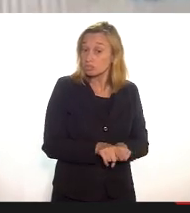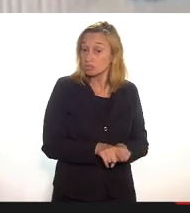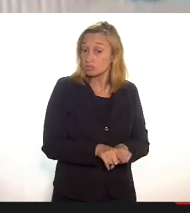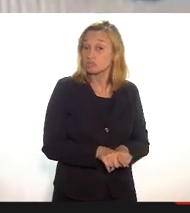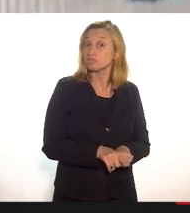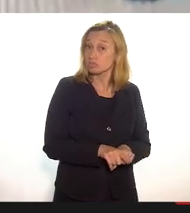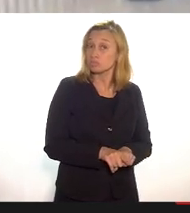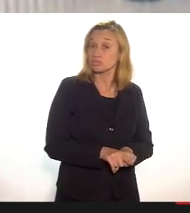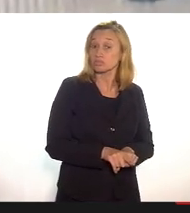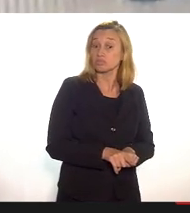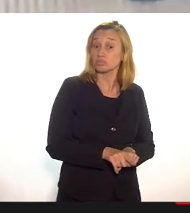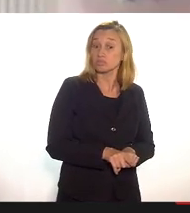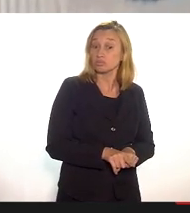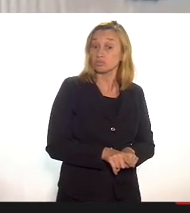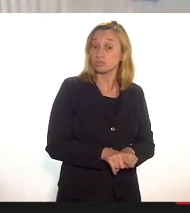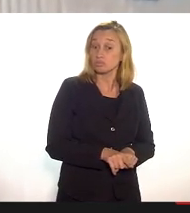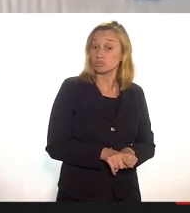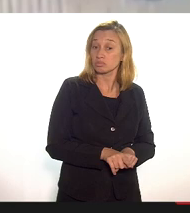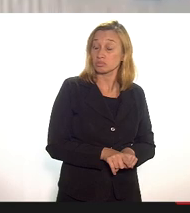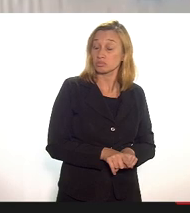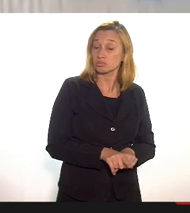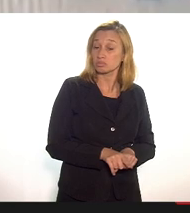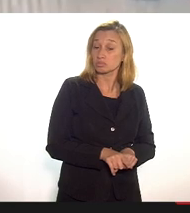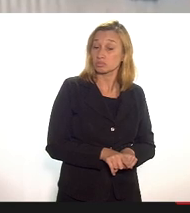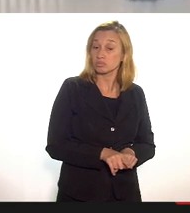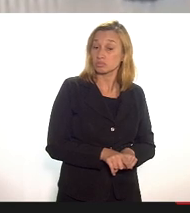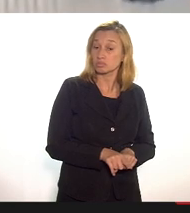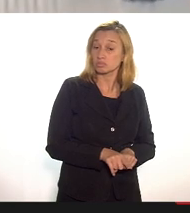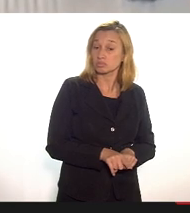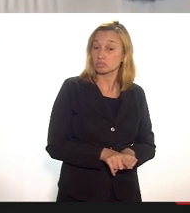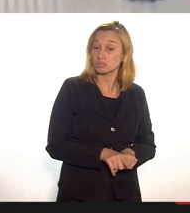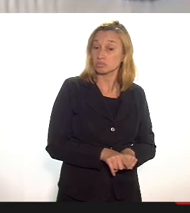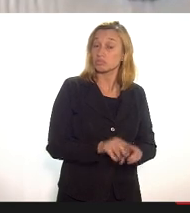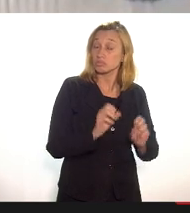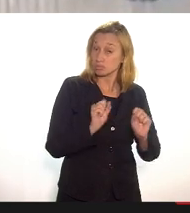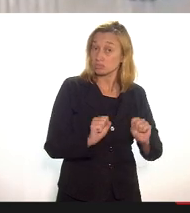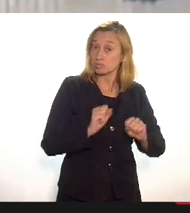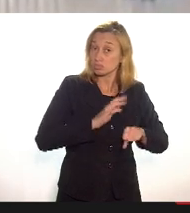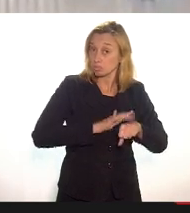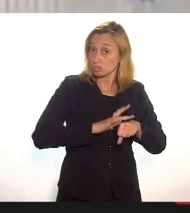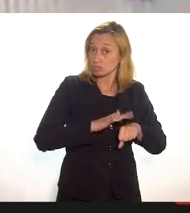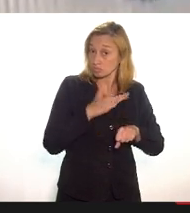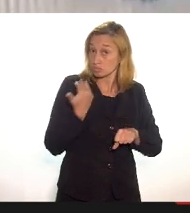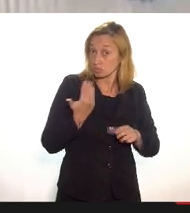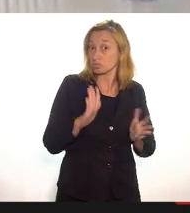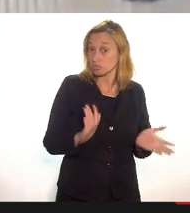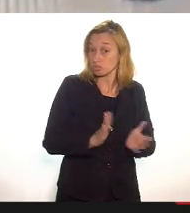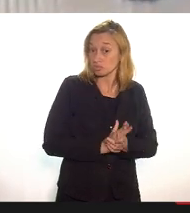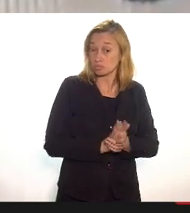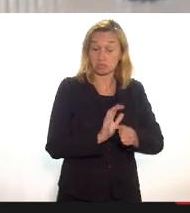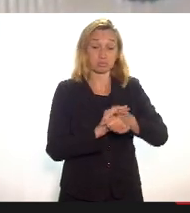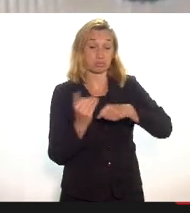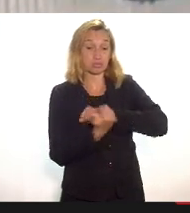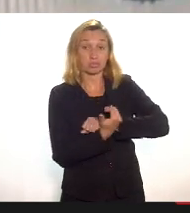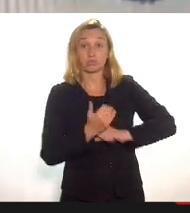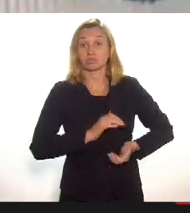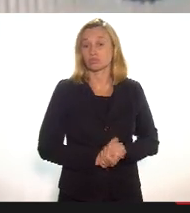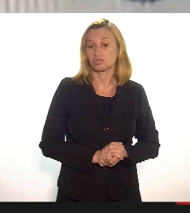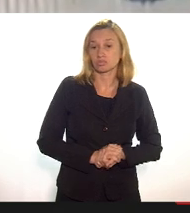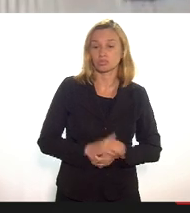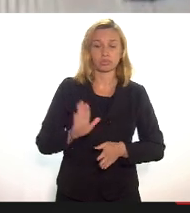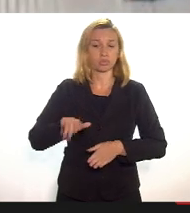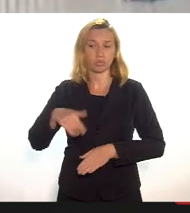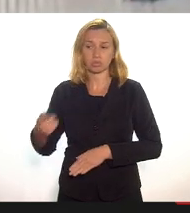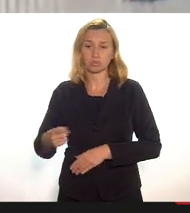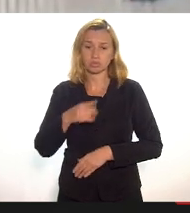à mercê e somos passíveis de adoecimento, seja pela Covid, seja por